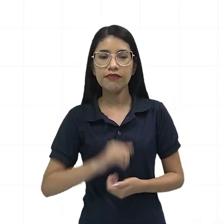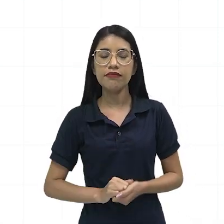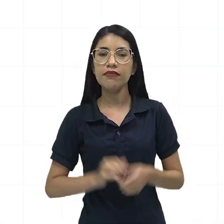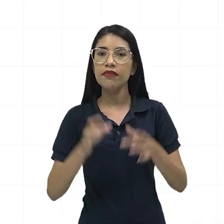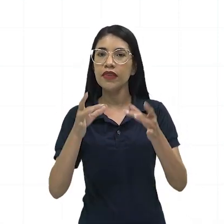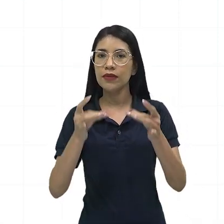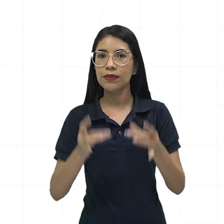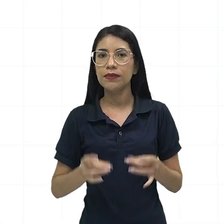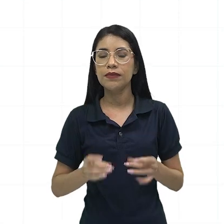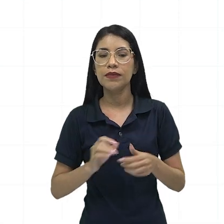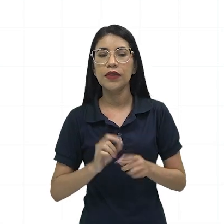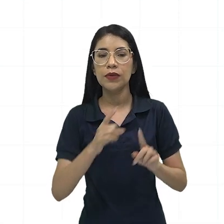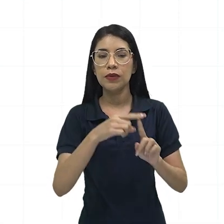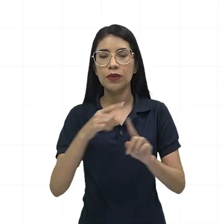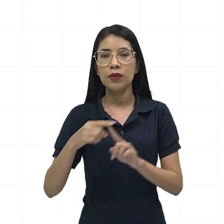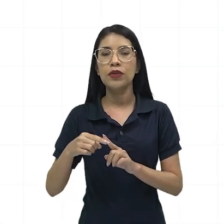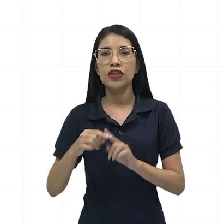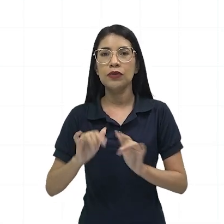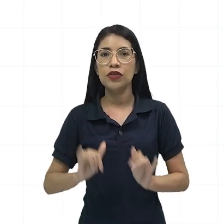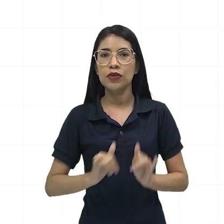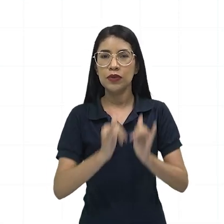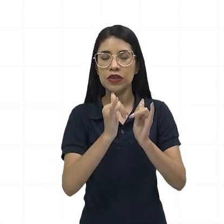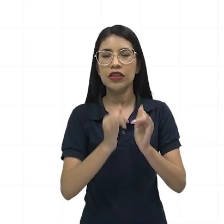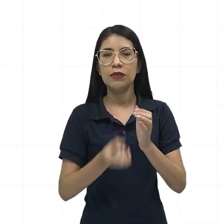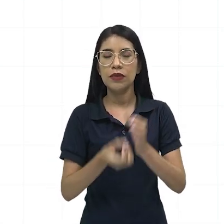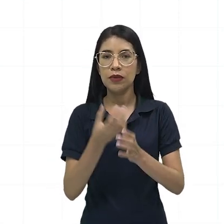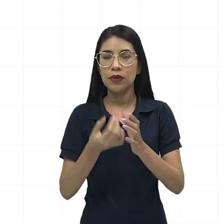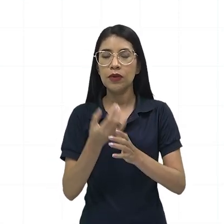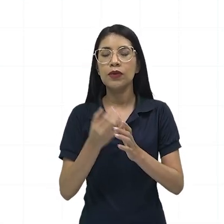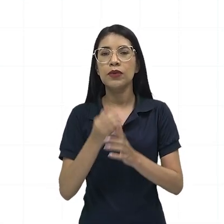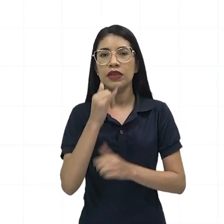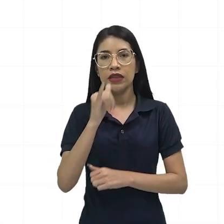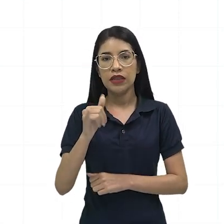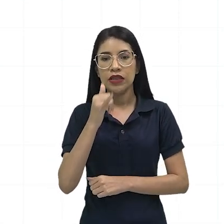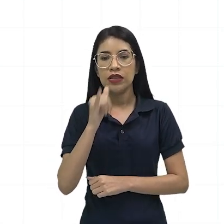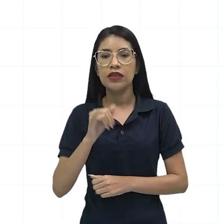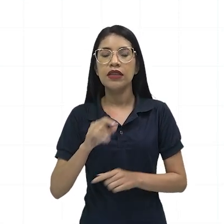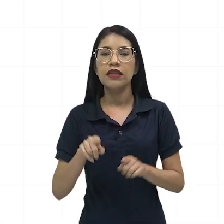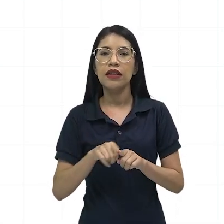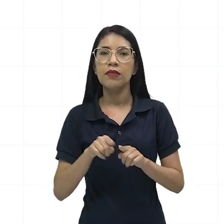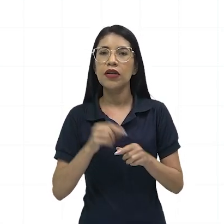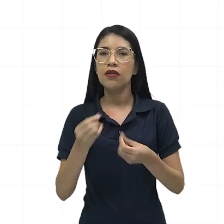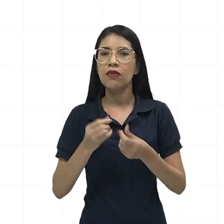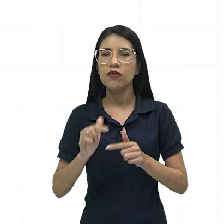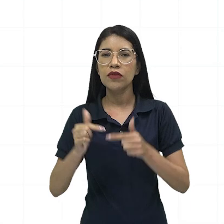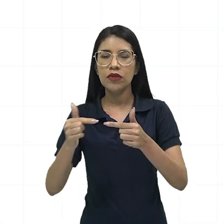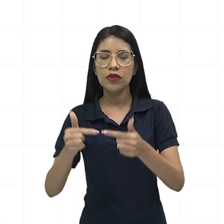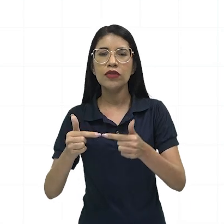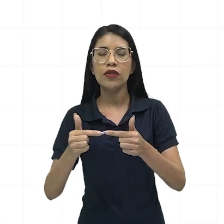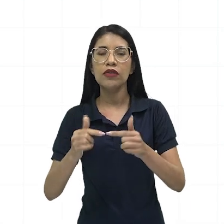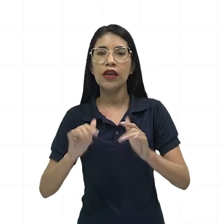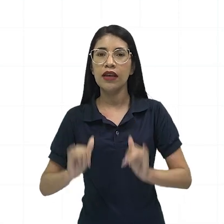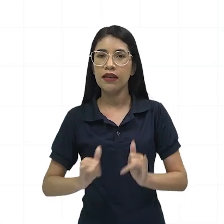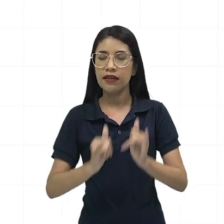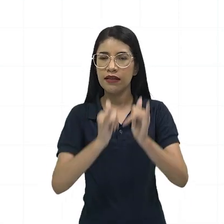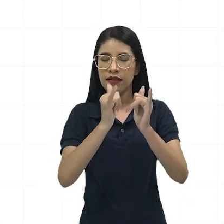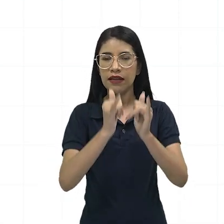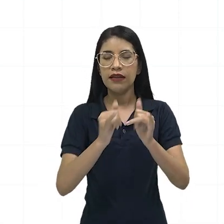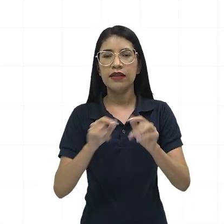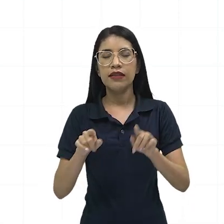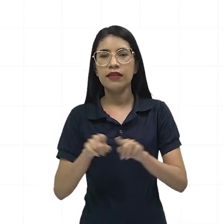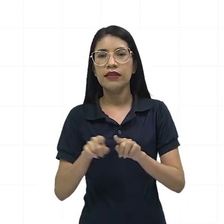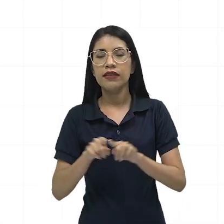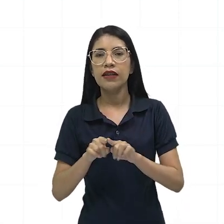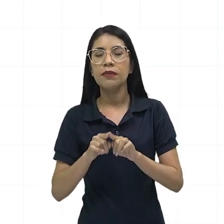no detalhamento, tipos de usinas produtoras de energia elétrica, funcionamento de usinas